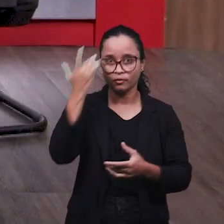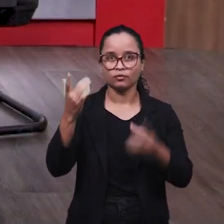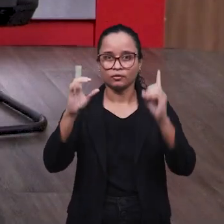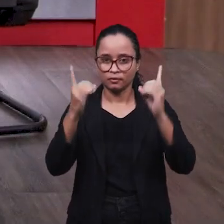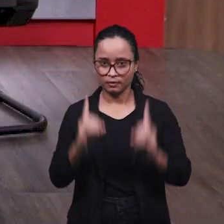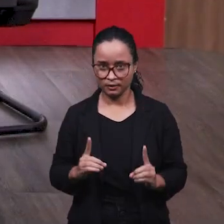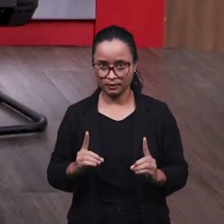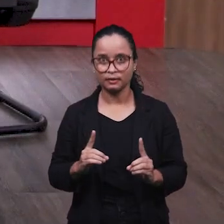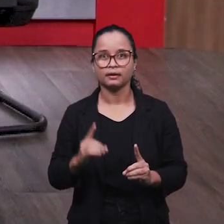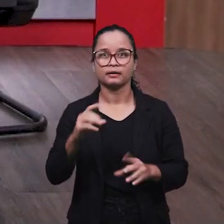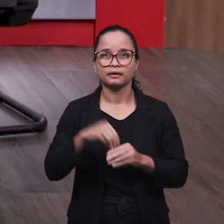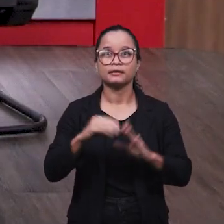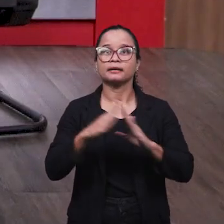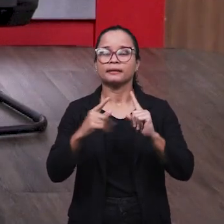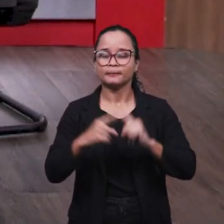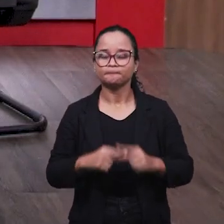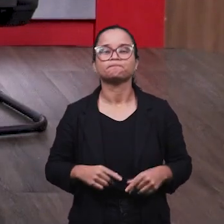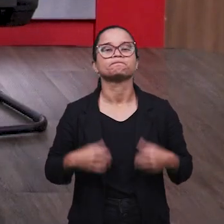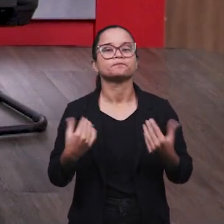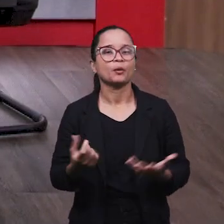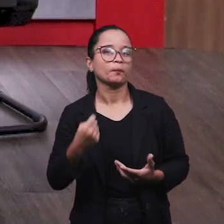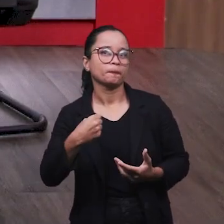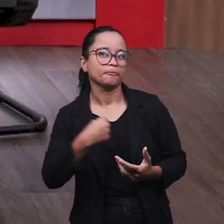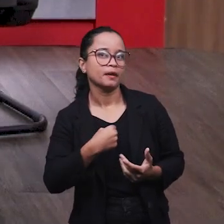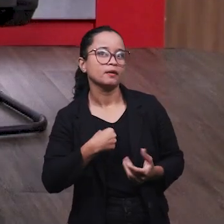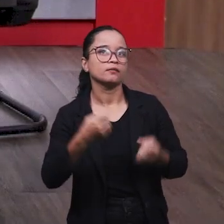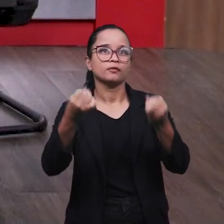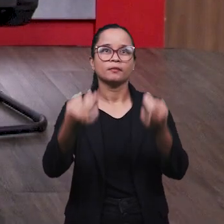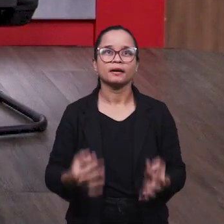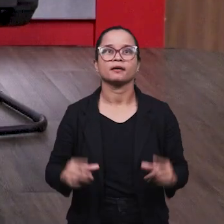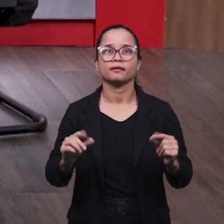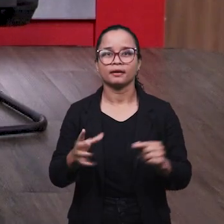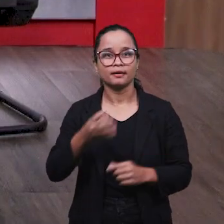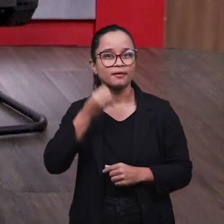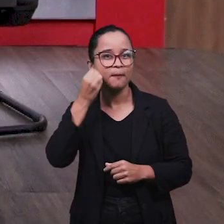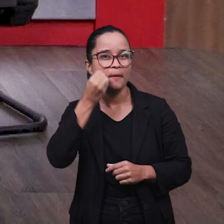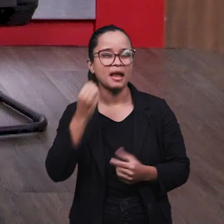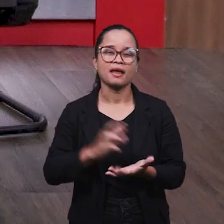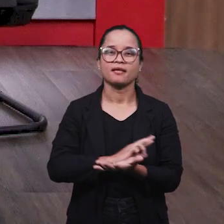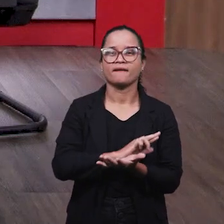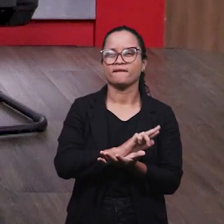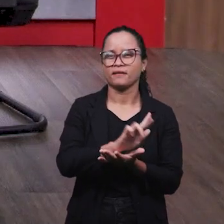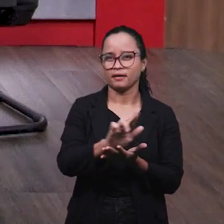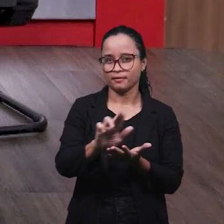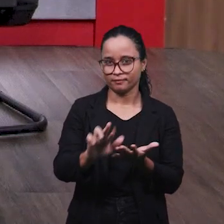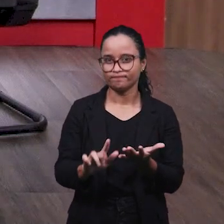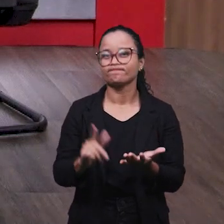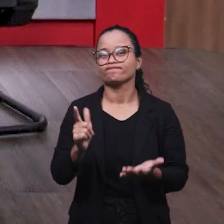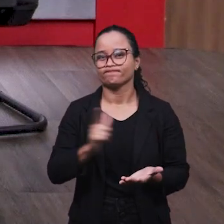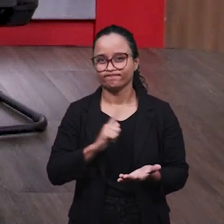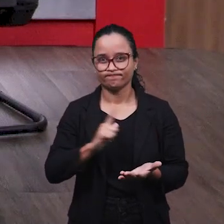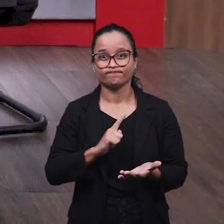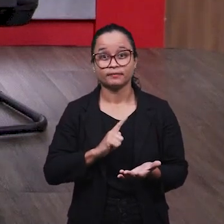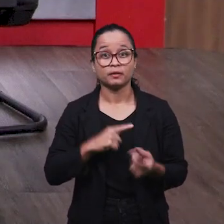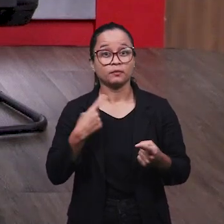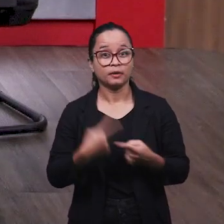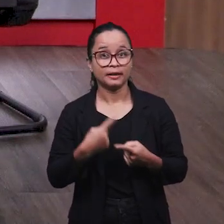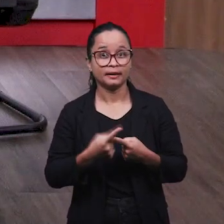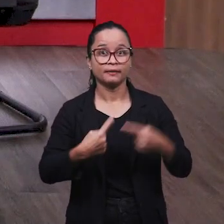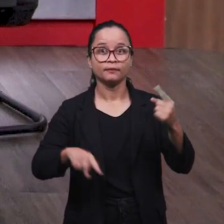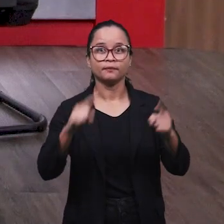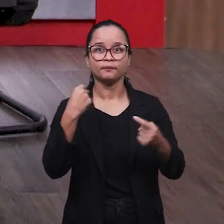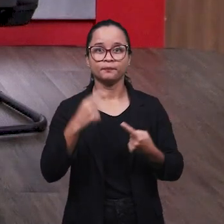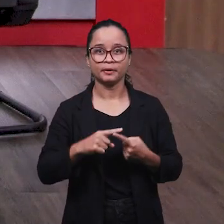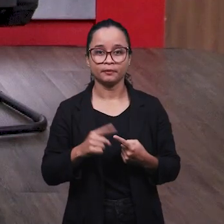deficiência na igreja? Eu diria que as experiências são muitas. porque, primeiramente, nós